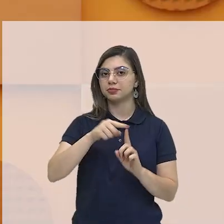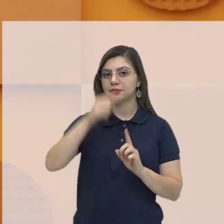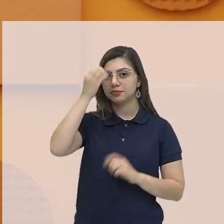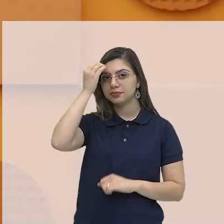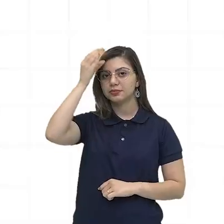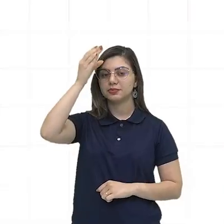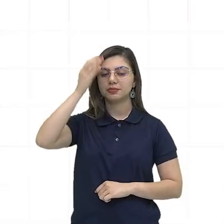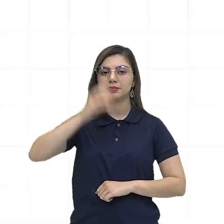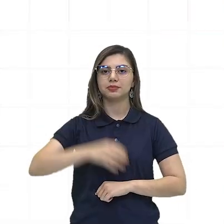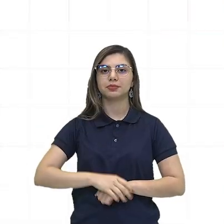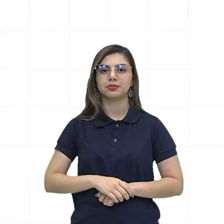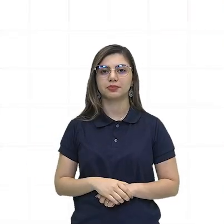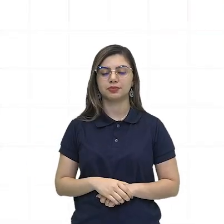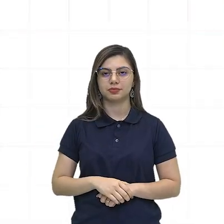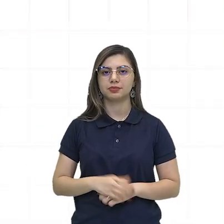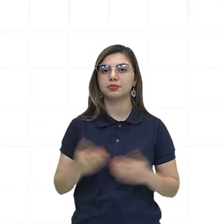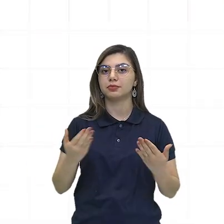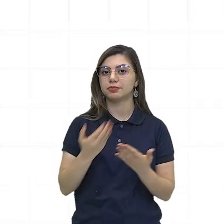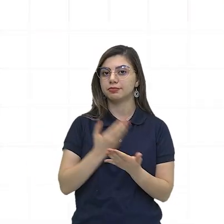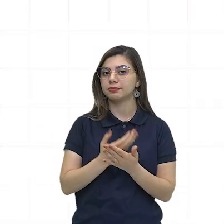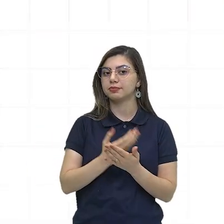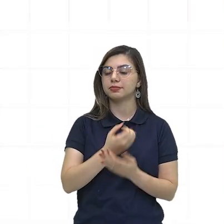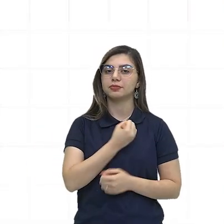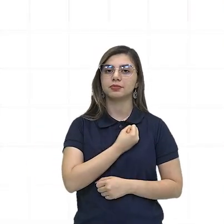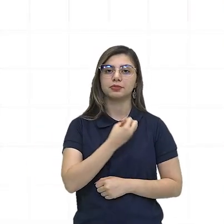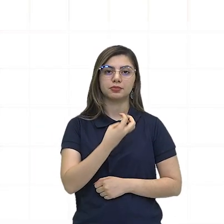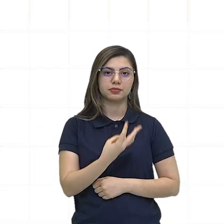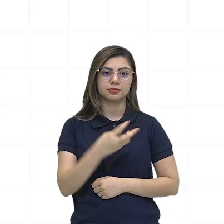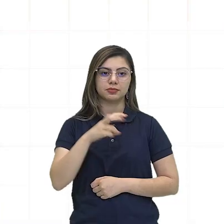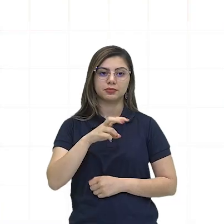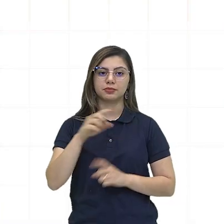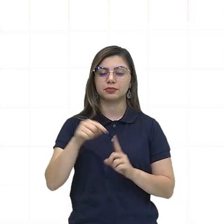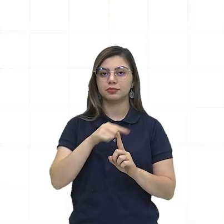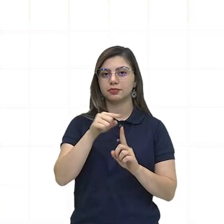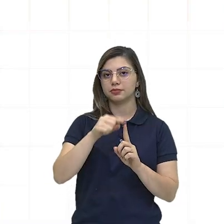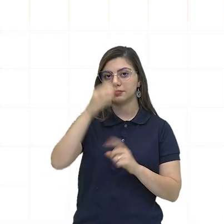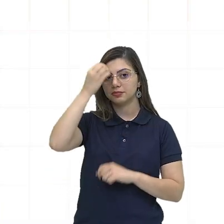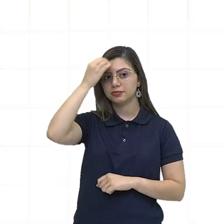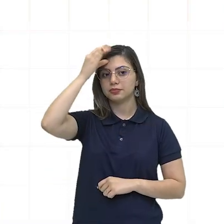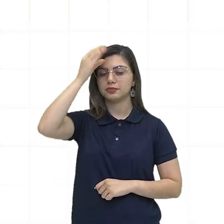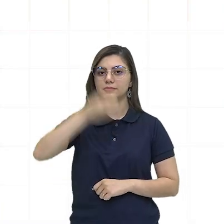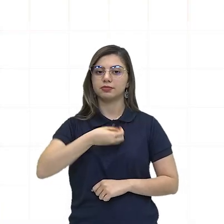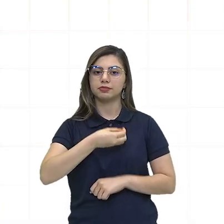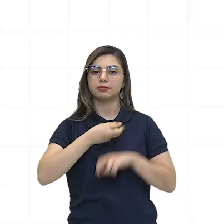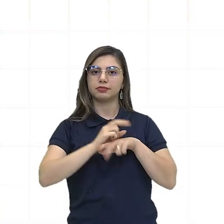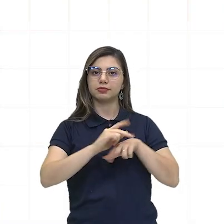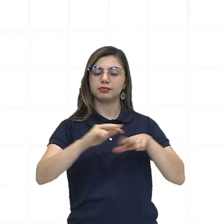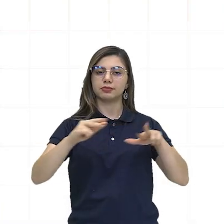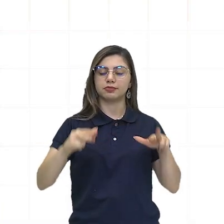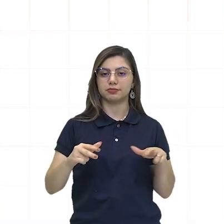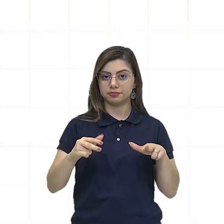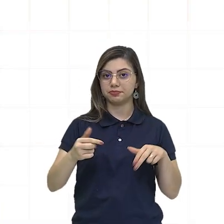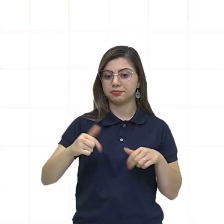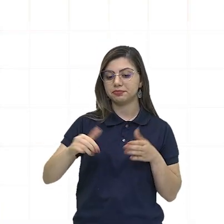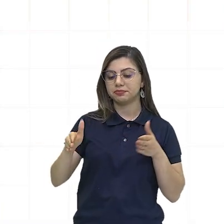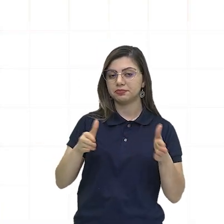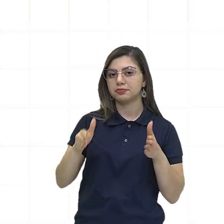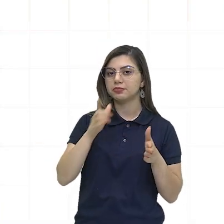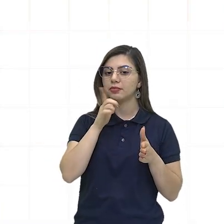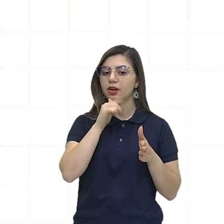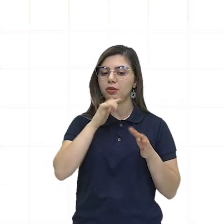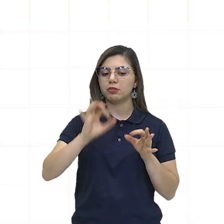de conhecimento. Estamos na aula de número 35, com o objeto de conhecimento Biodiversidade e